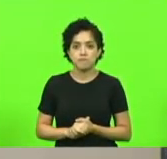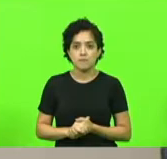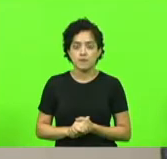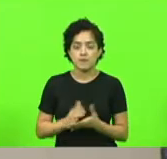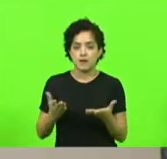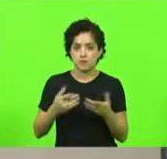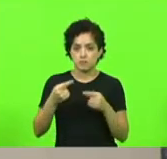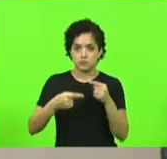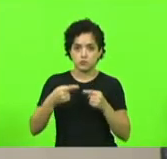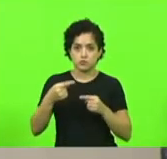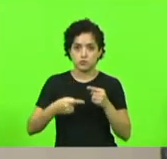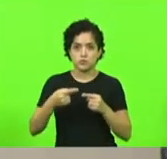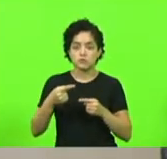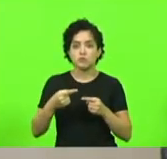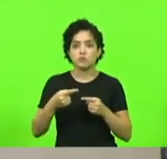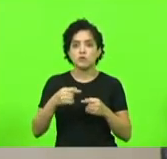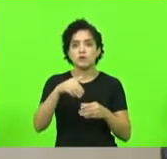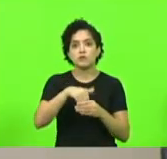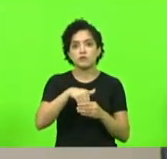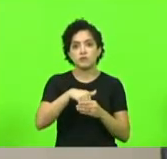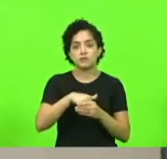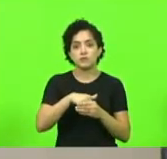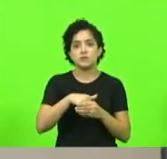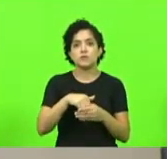Discussão e votação em turno único do Projeto de Lei